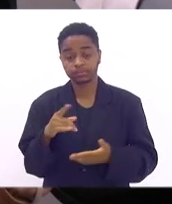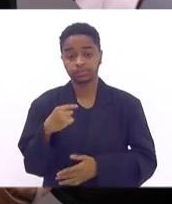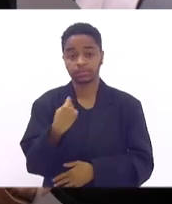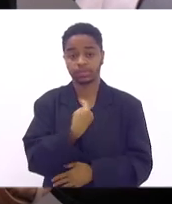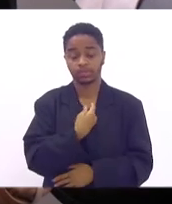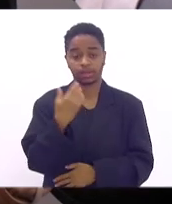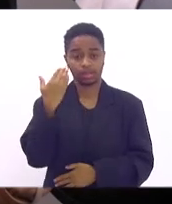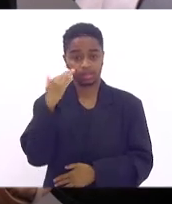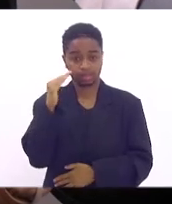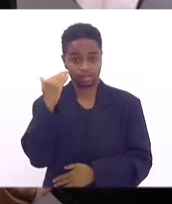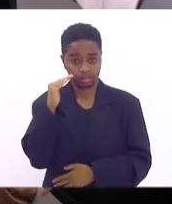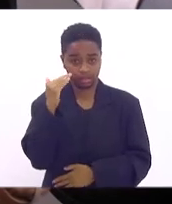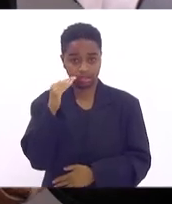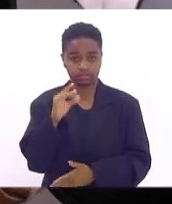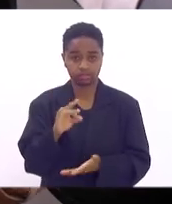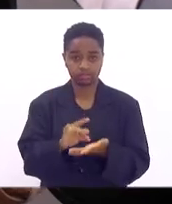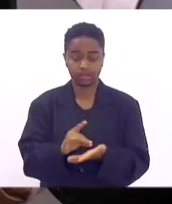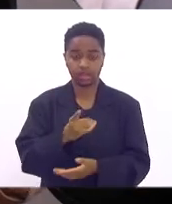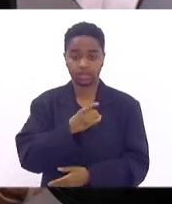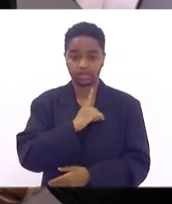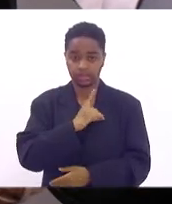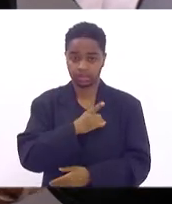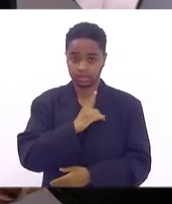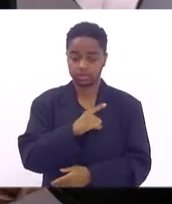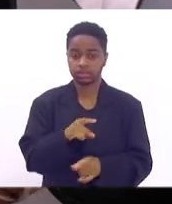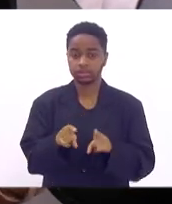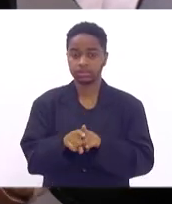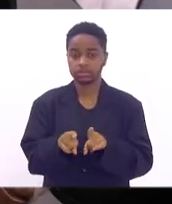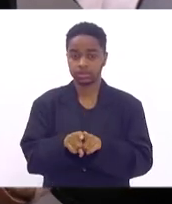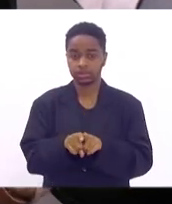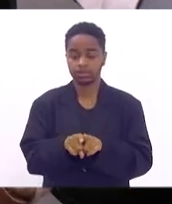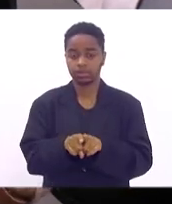que a delegacia e todos